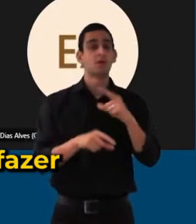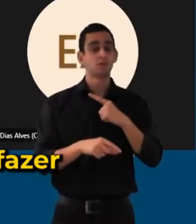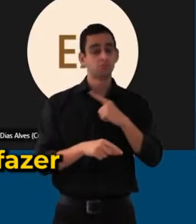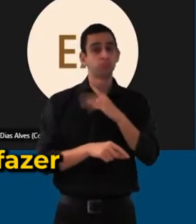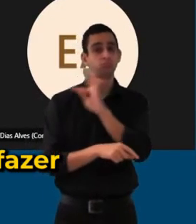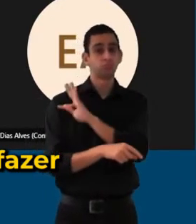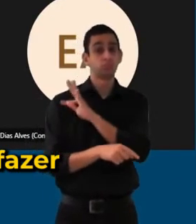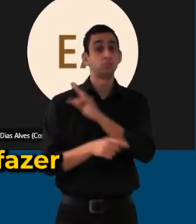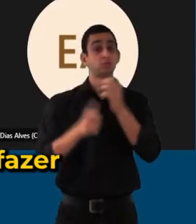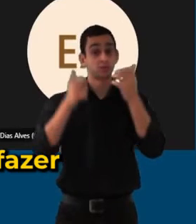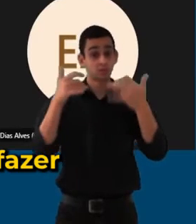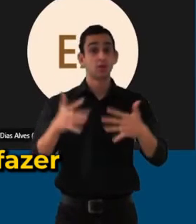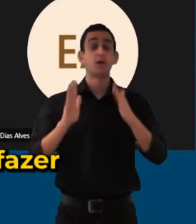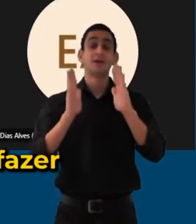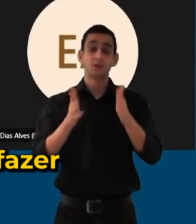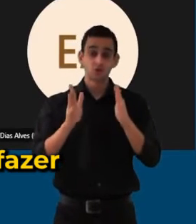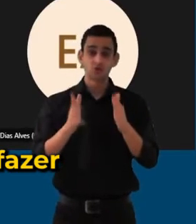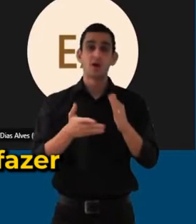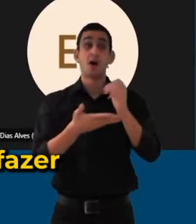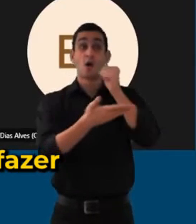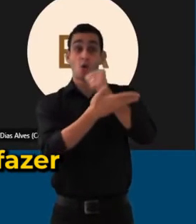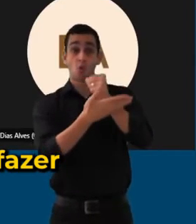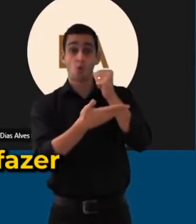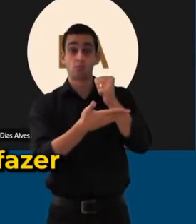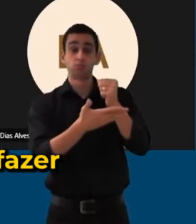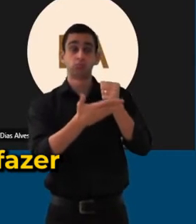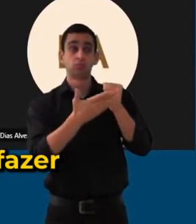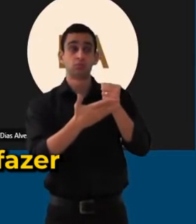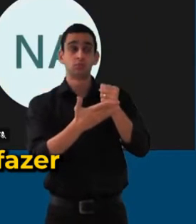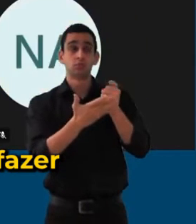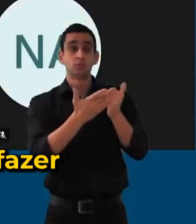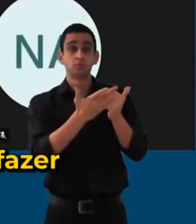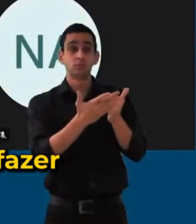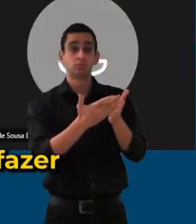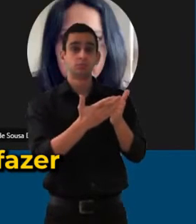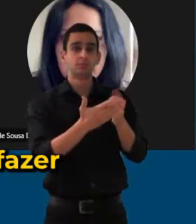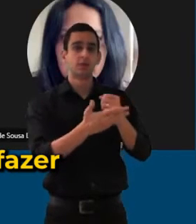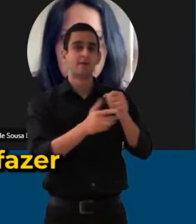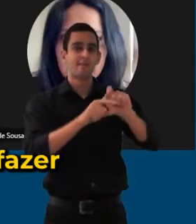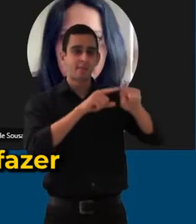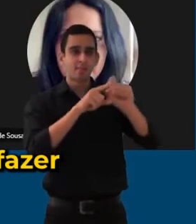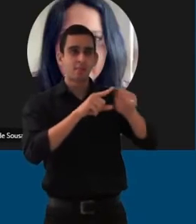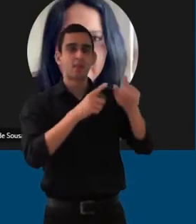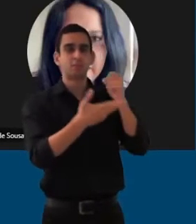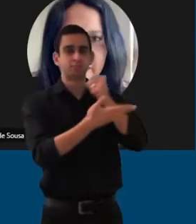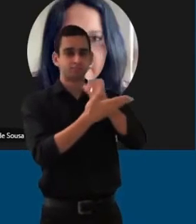ponto, é que foi contratada a mesma consultoria que fez o PRAD para fazer esses